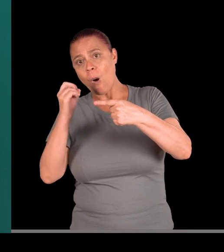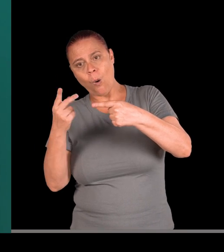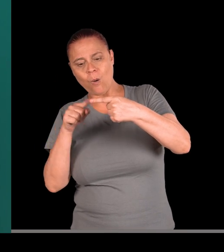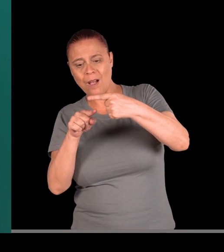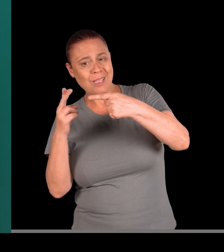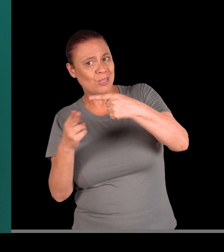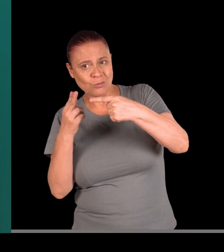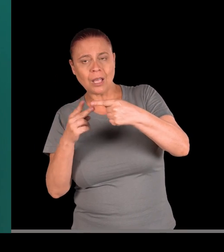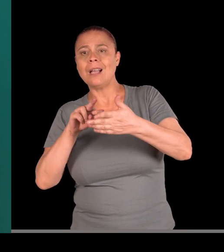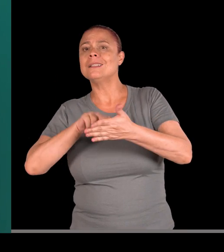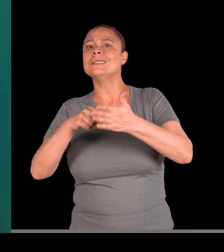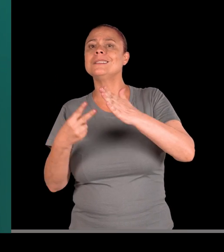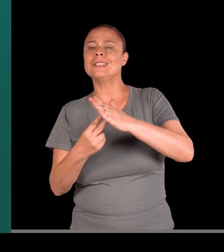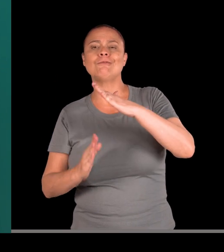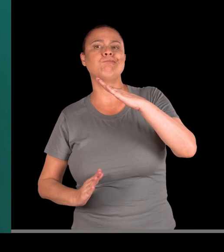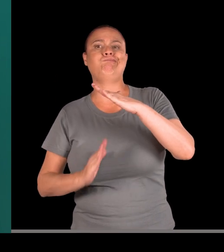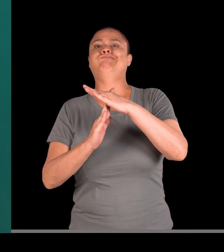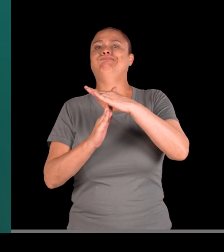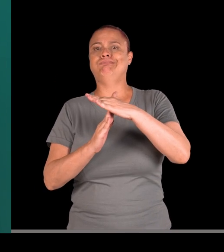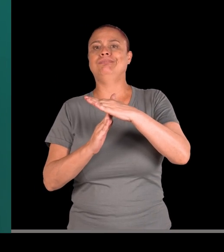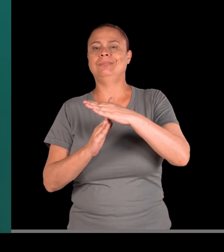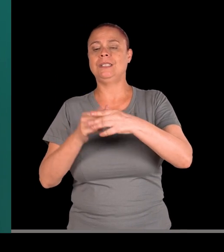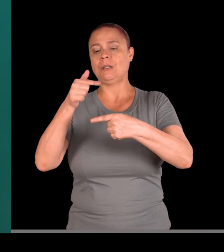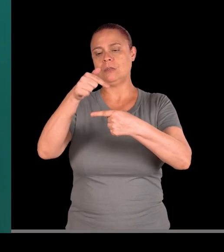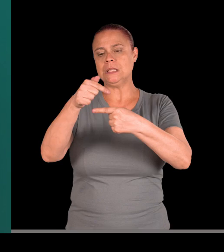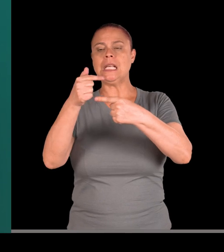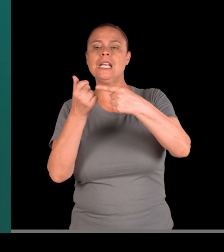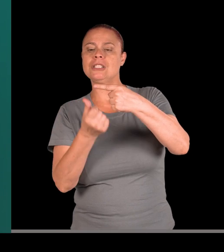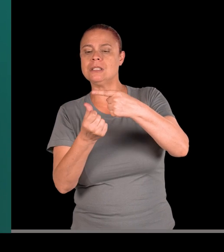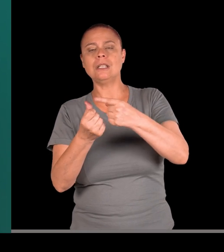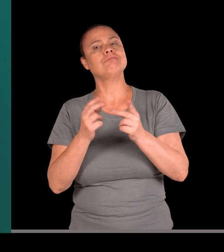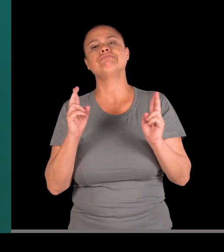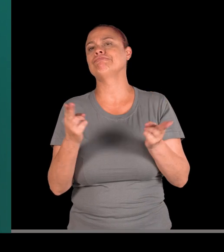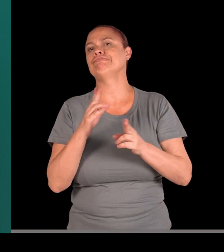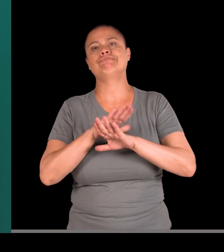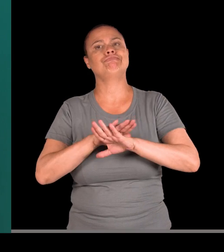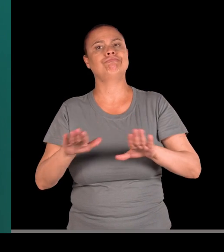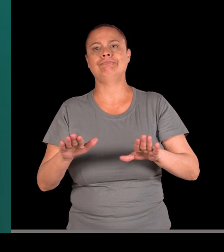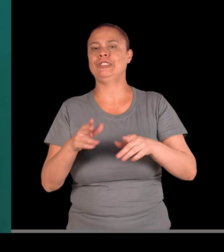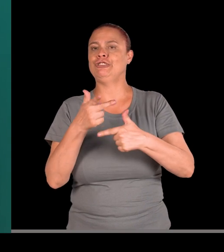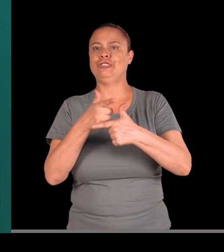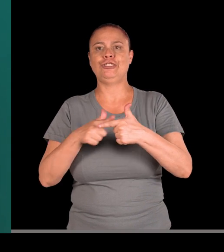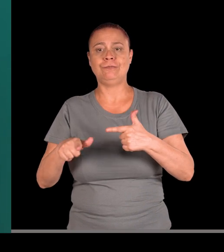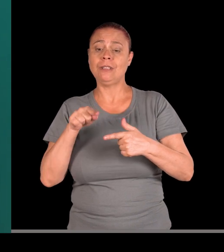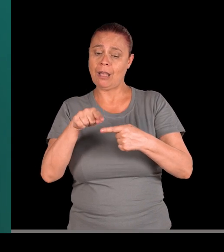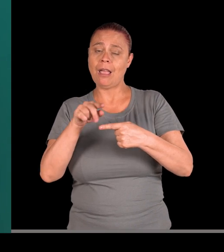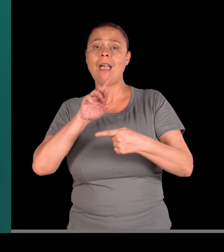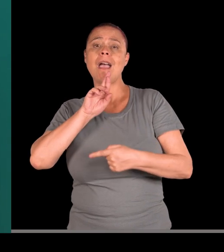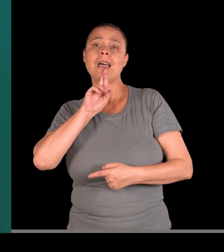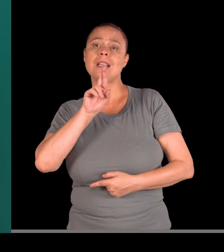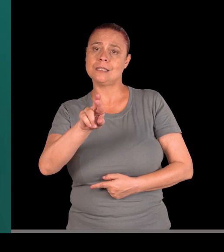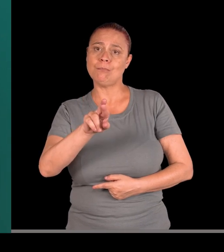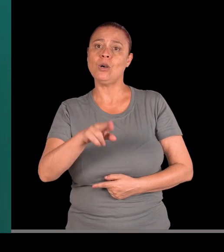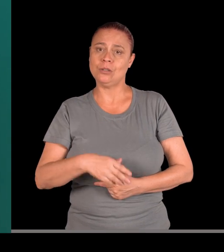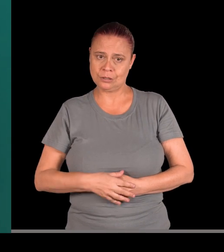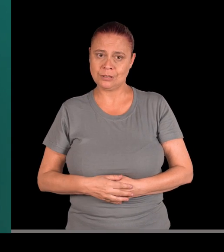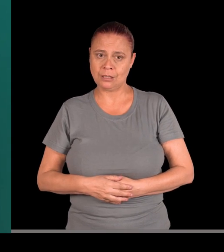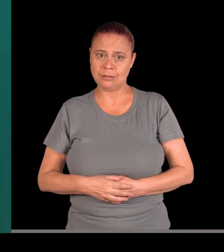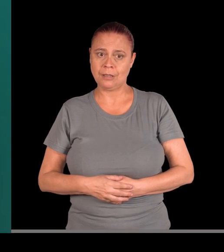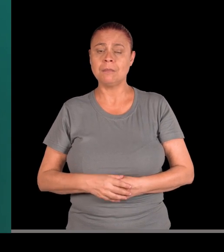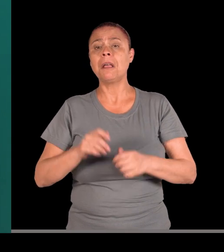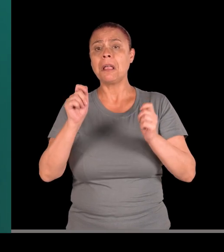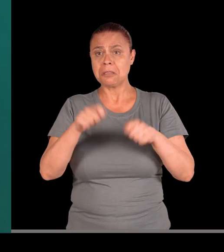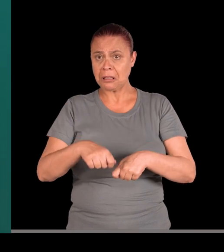a fração irredutível. 7 sextos eu não posso mais simplificar, e esse é o resultado.